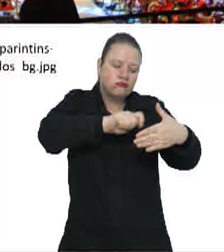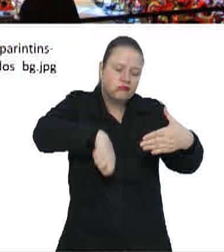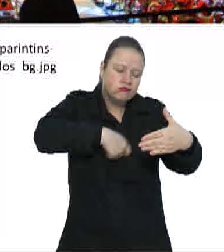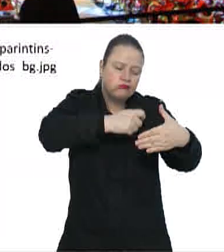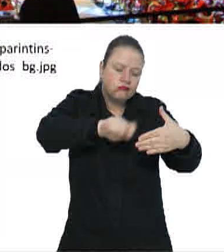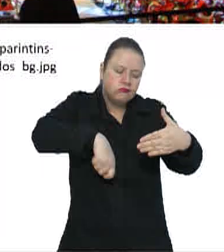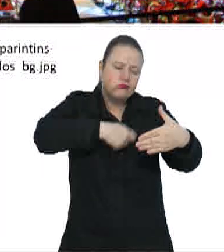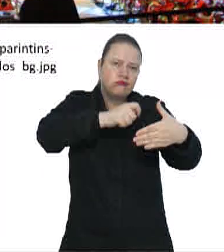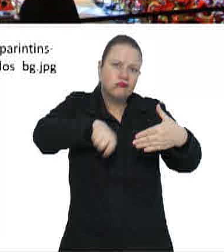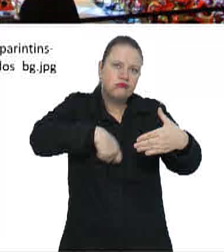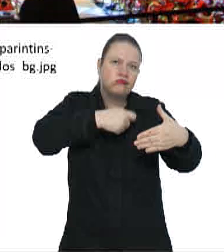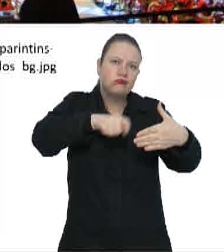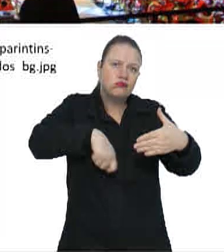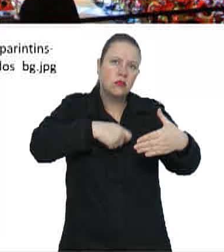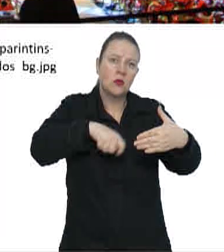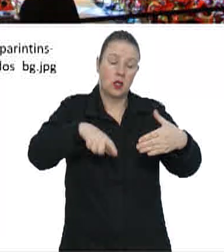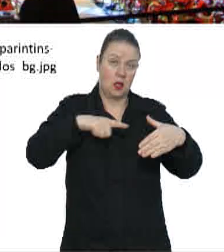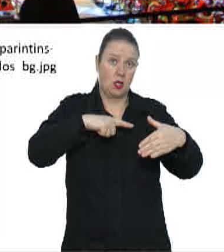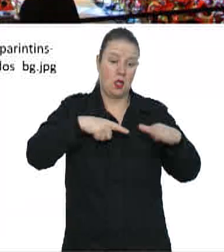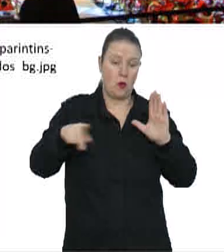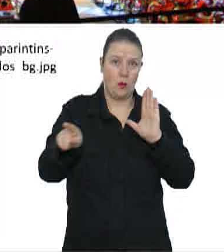pratos típicos da região norte